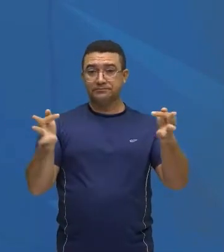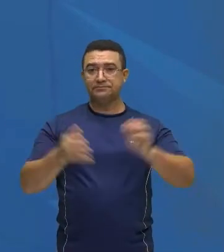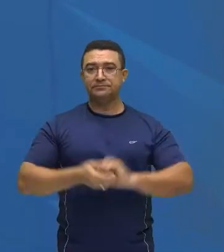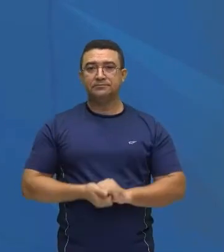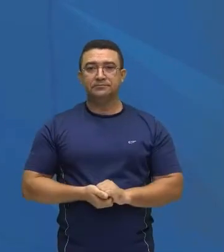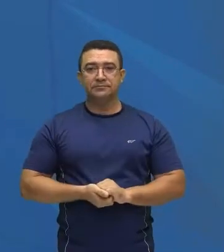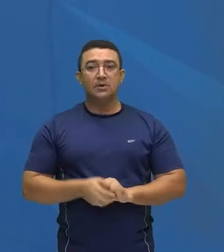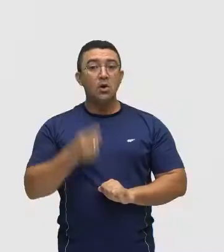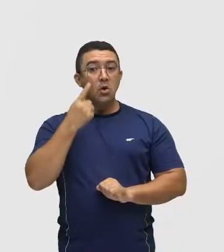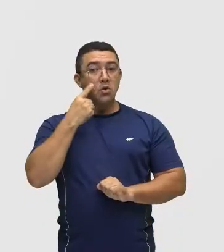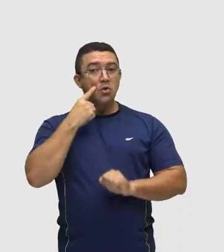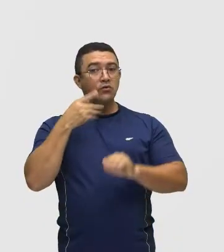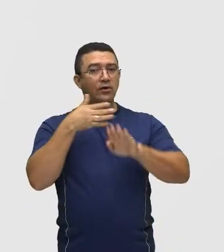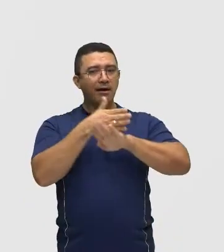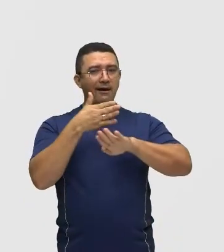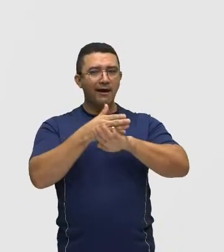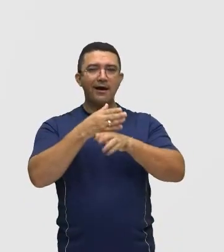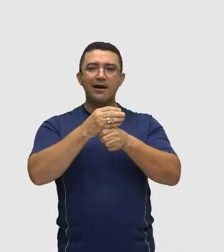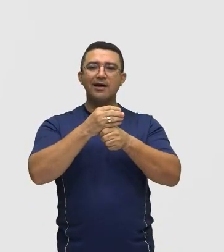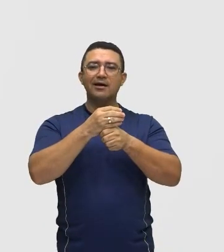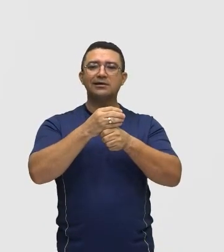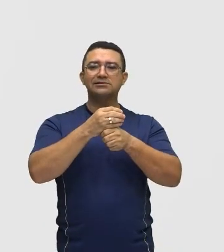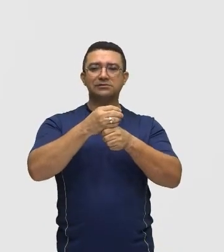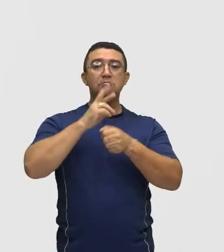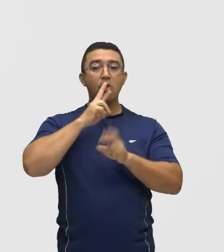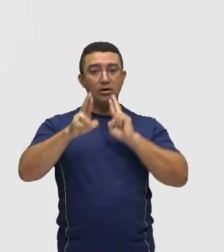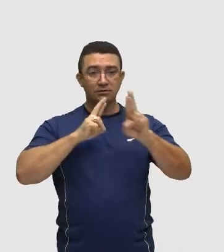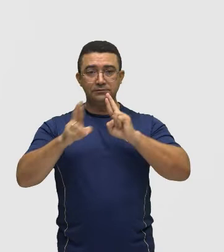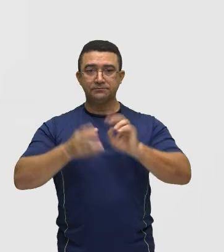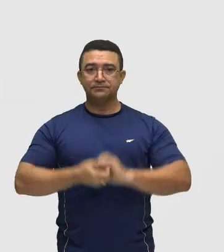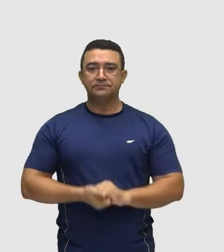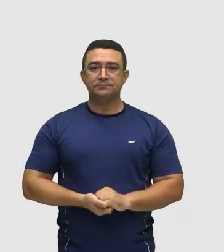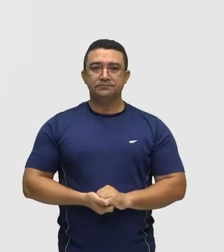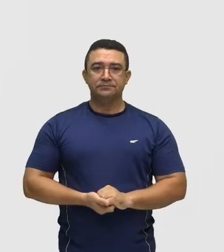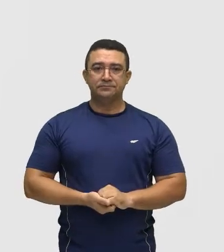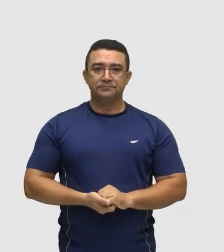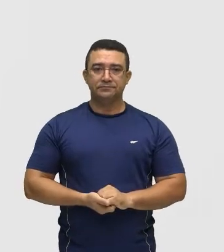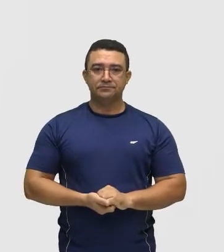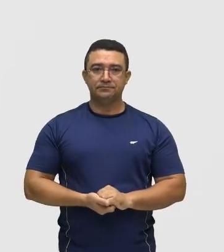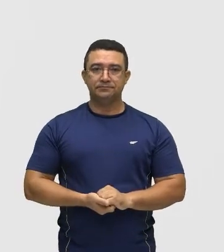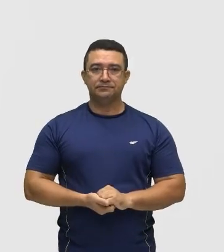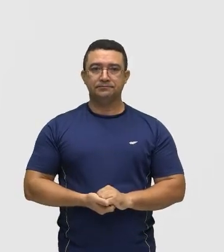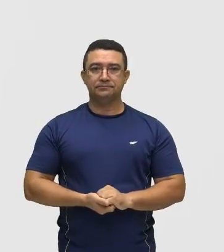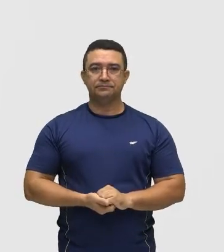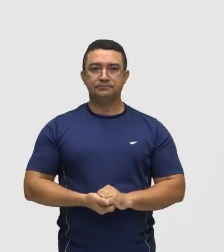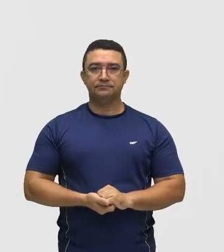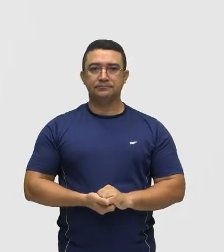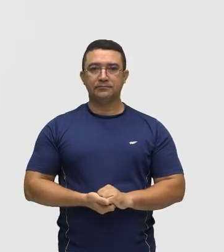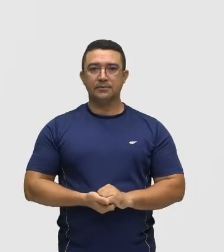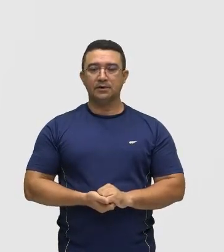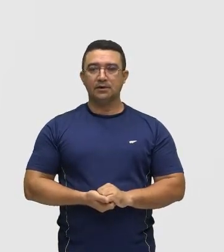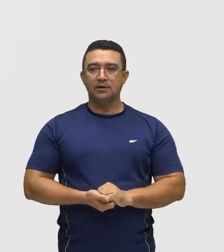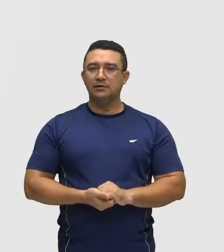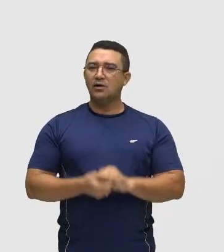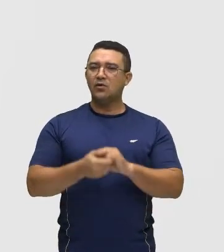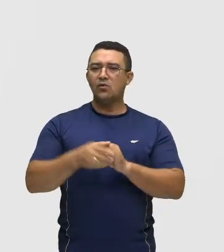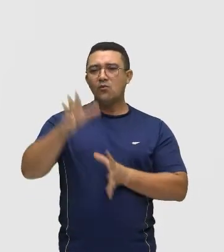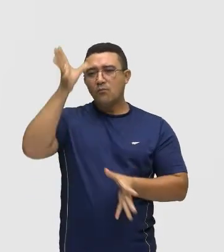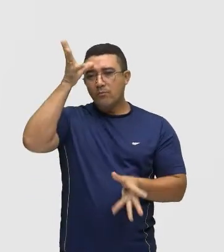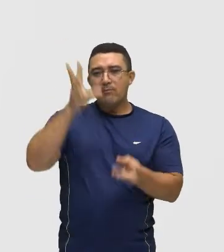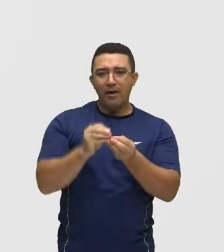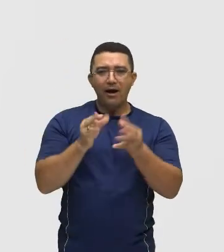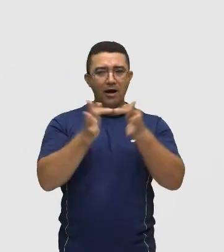nossa sugestão de resposta, olha só. Na sugestão, a gente tem o seguinte, que esse ditado, ele pode